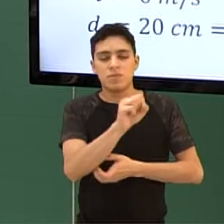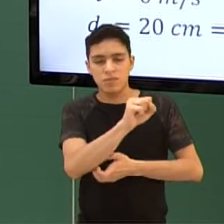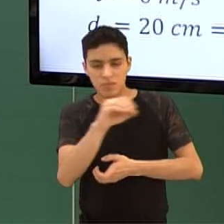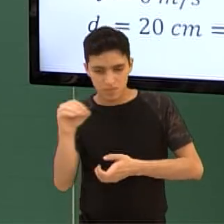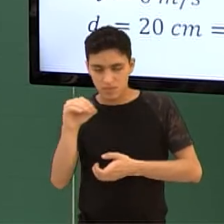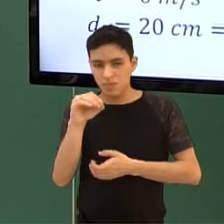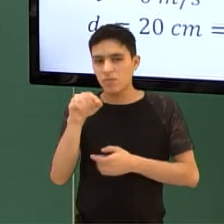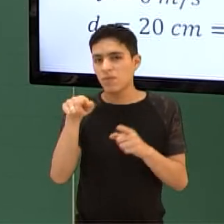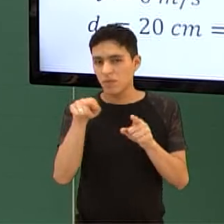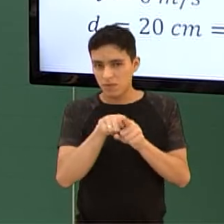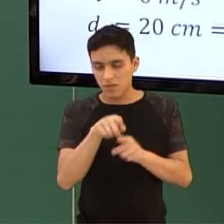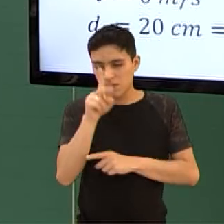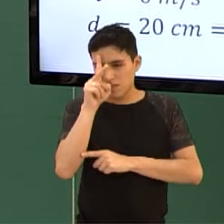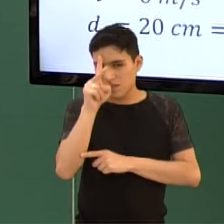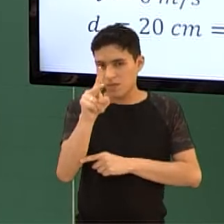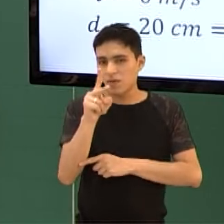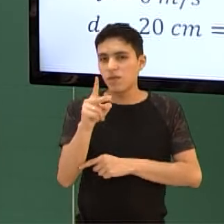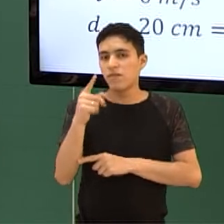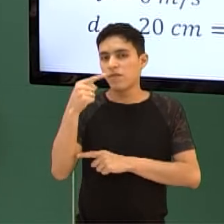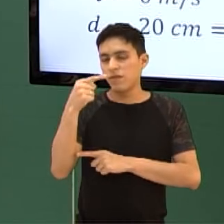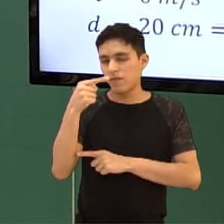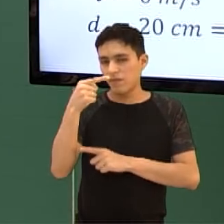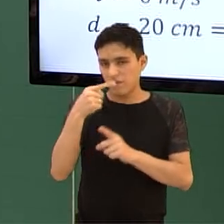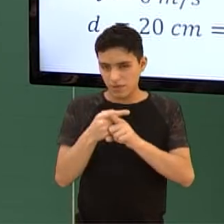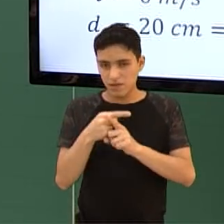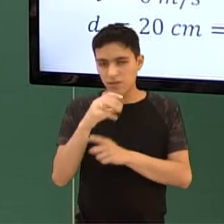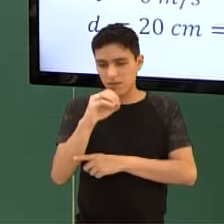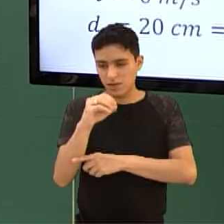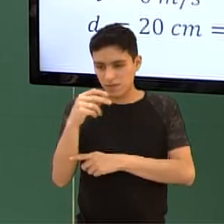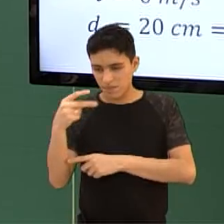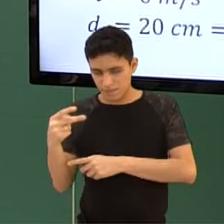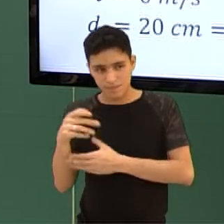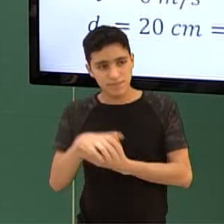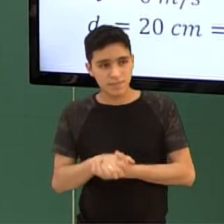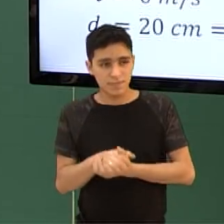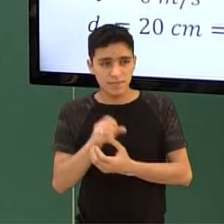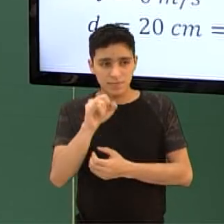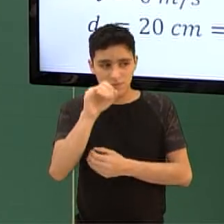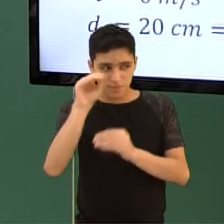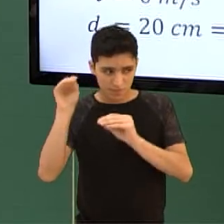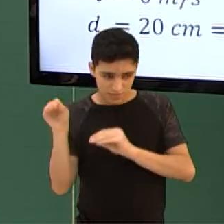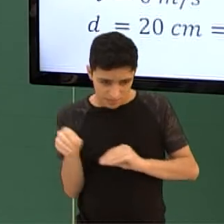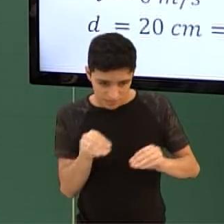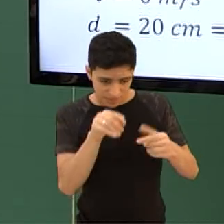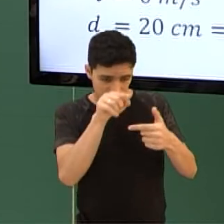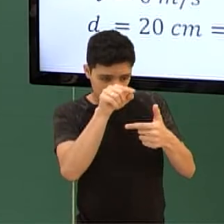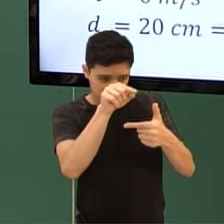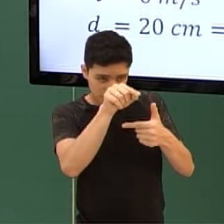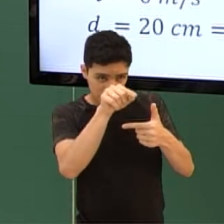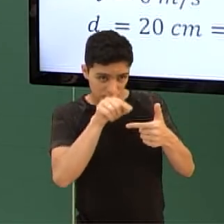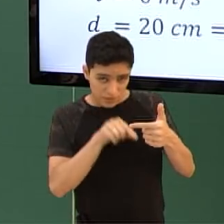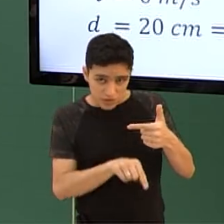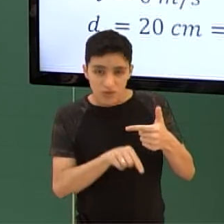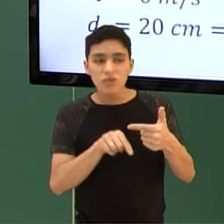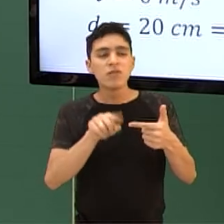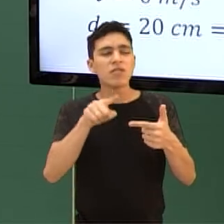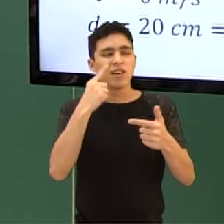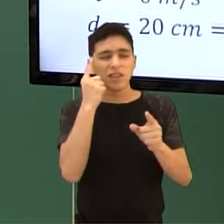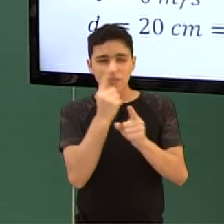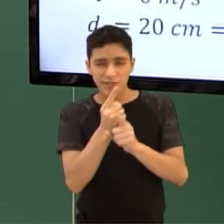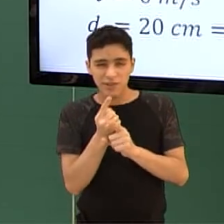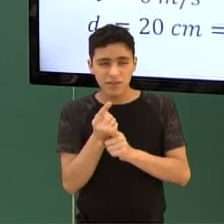1.800 é igual a força vezes 0,2, né? E se eu passar dividindo para o outro lado, eu vou achar o valor de